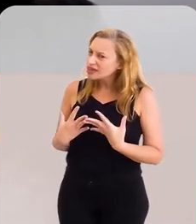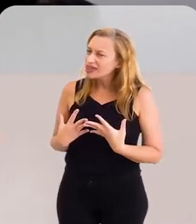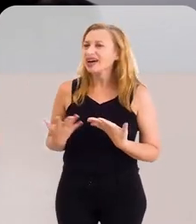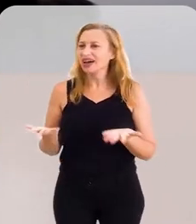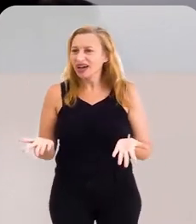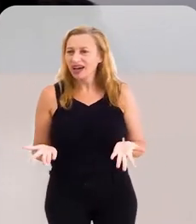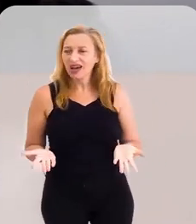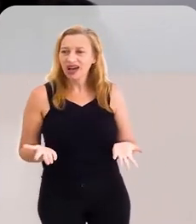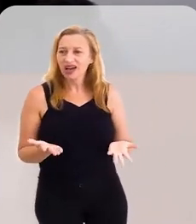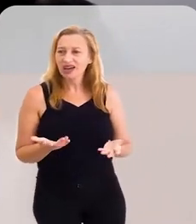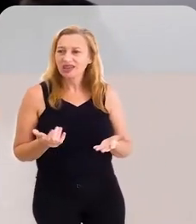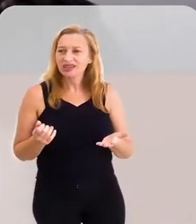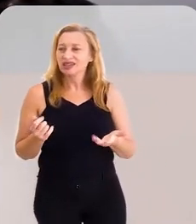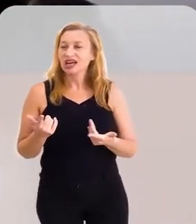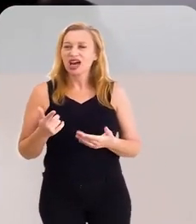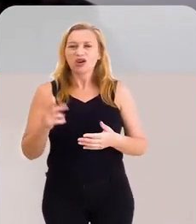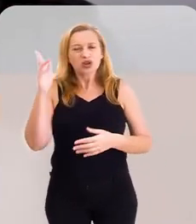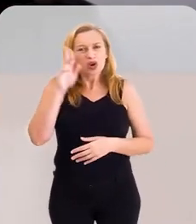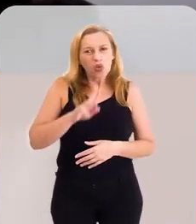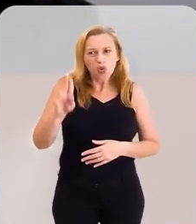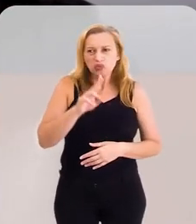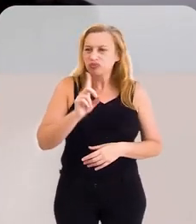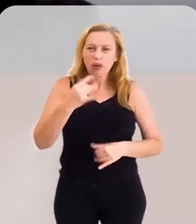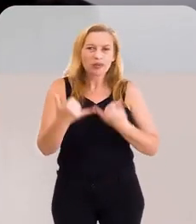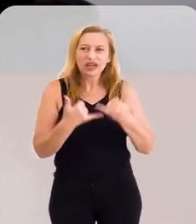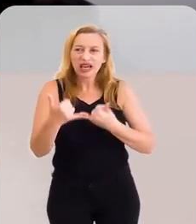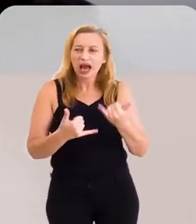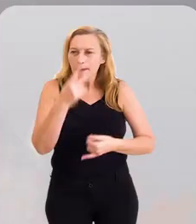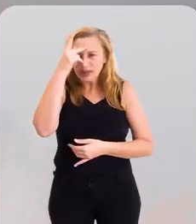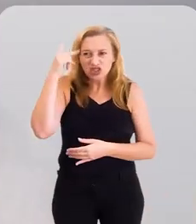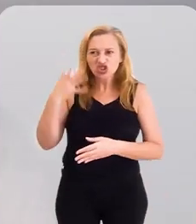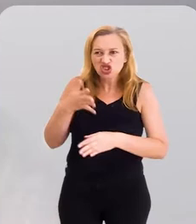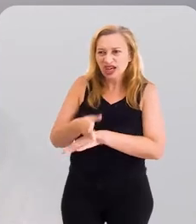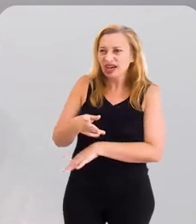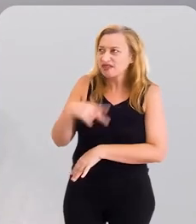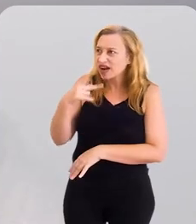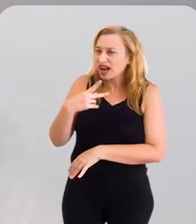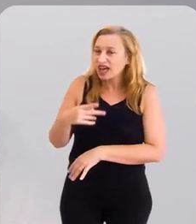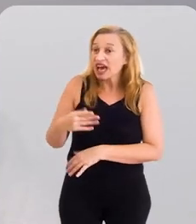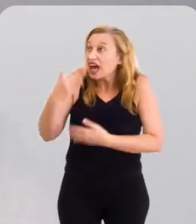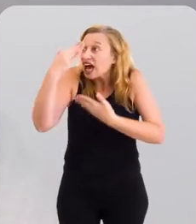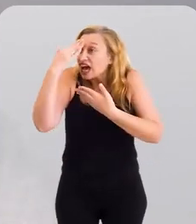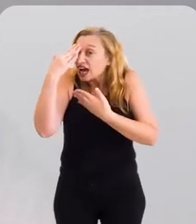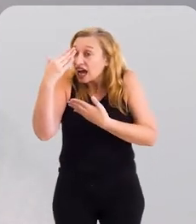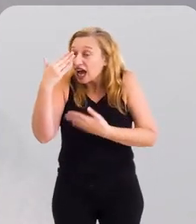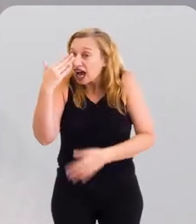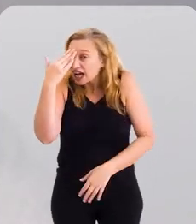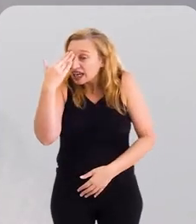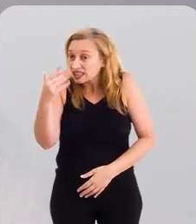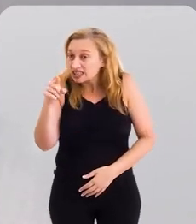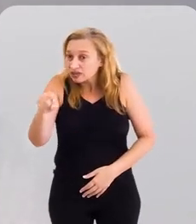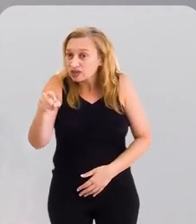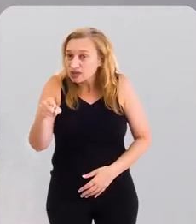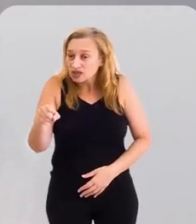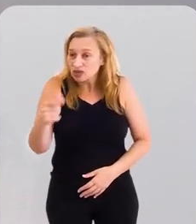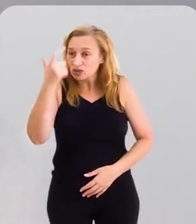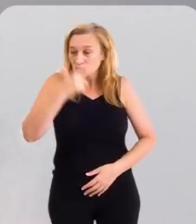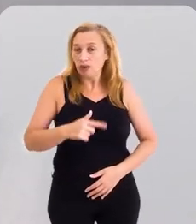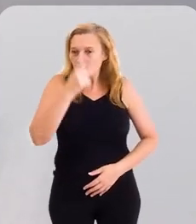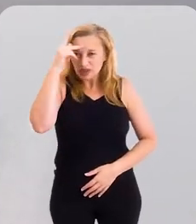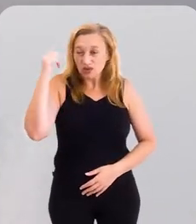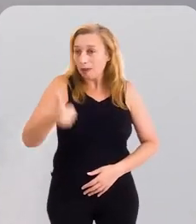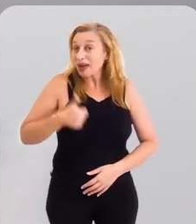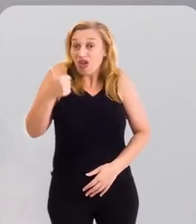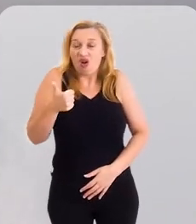sou remunerada, porque as coisas que eu ouço não são brincadeira. Você sabe o que é uma pessoa chegar para você e dizer, graças a você eu me tornei uma